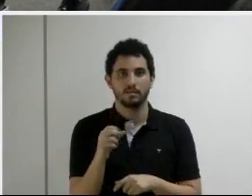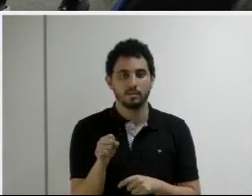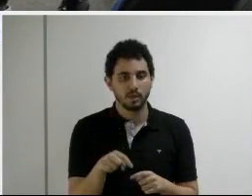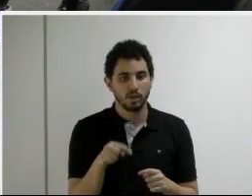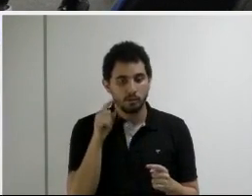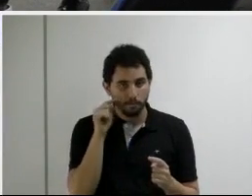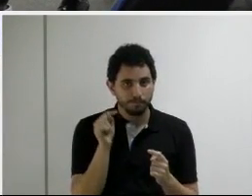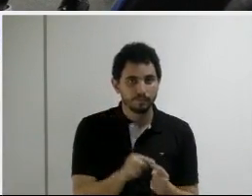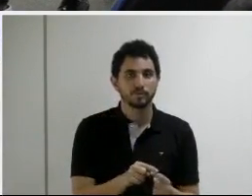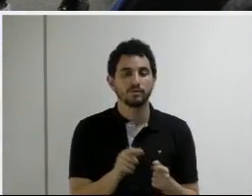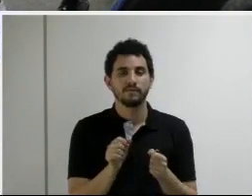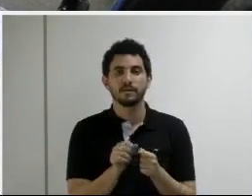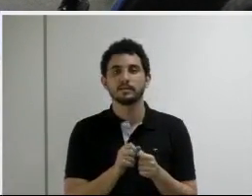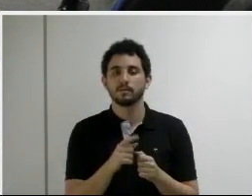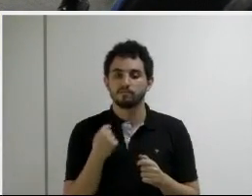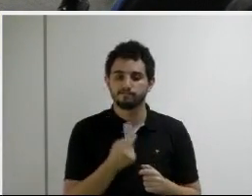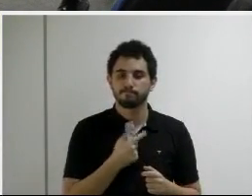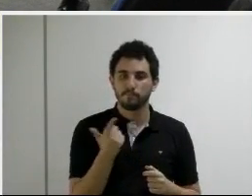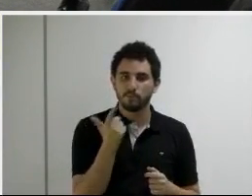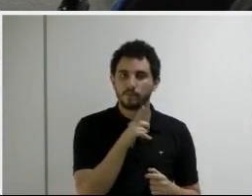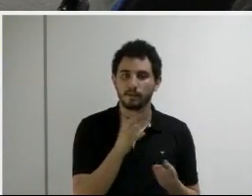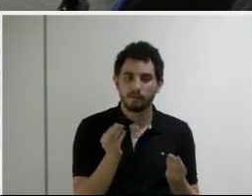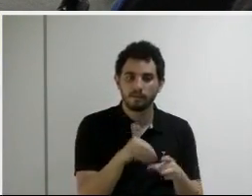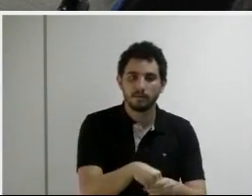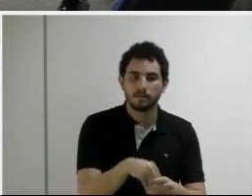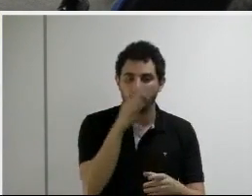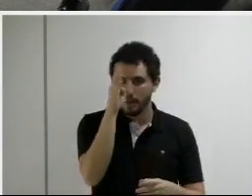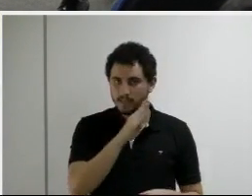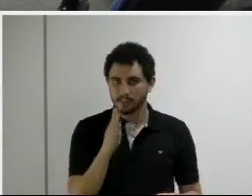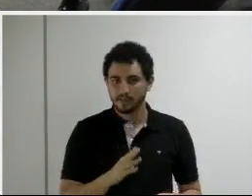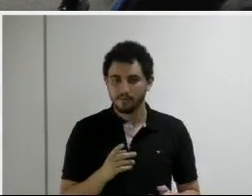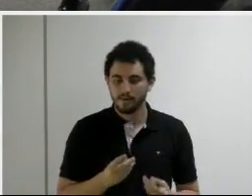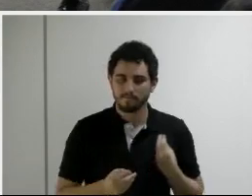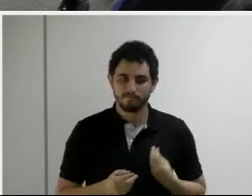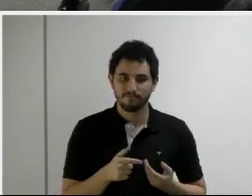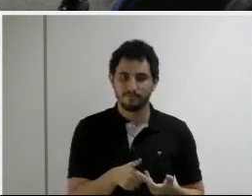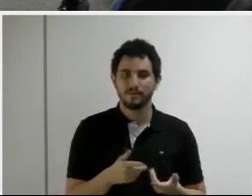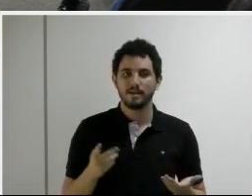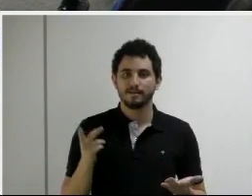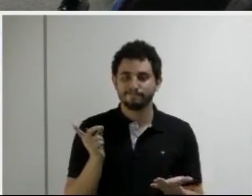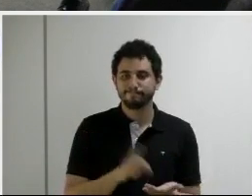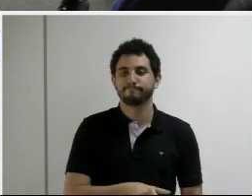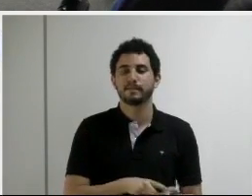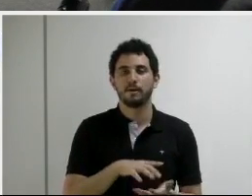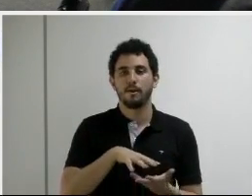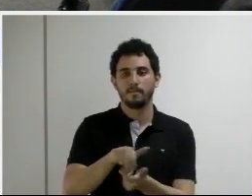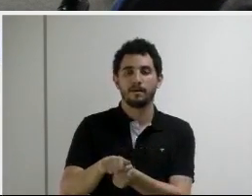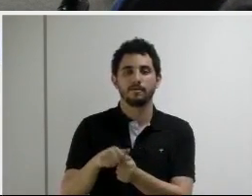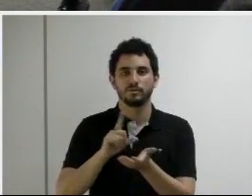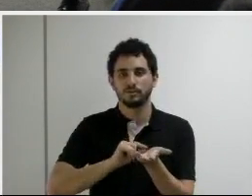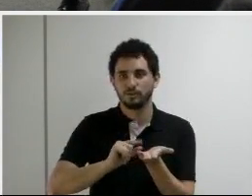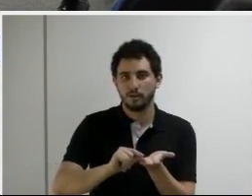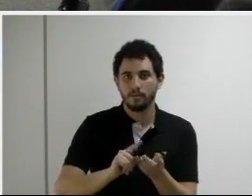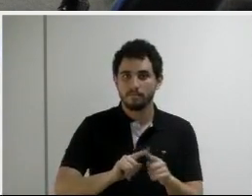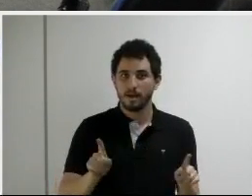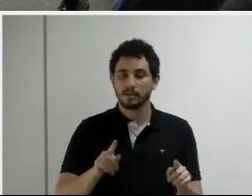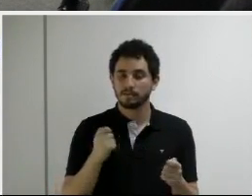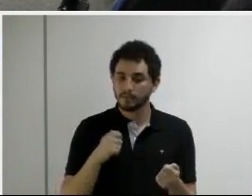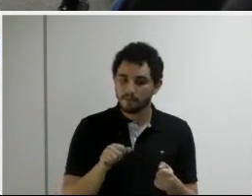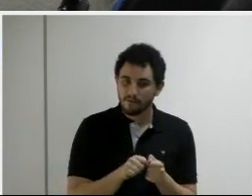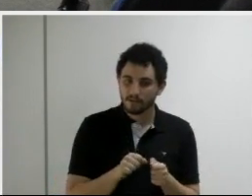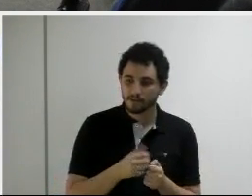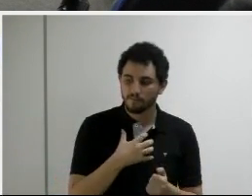de fazer com que consigamos inserir o Brasil nessa realidade global da economia digital, mas que o façamos de maneira